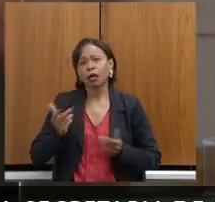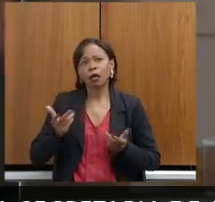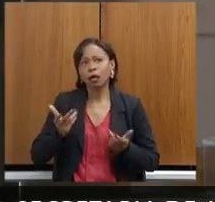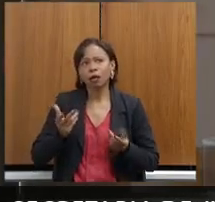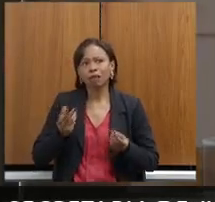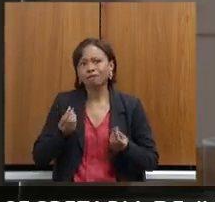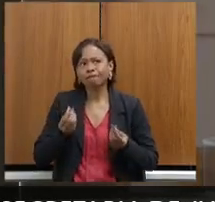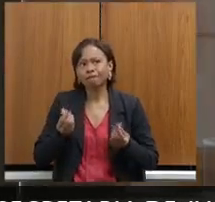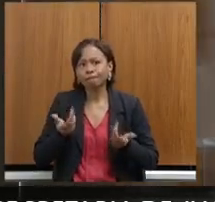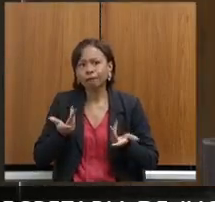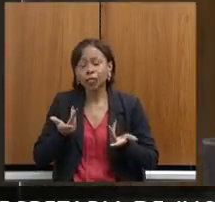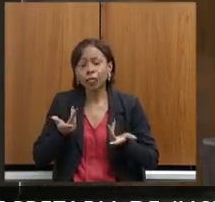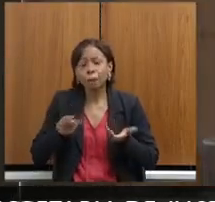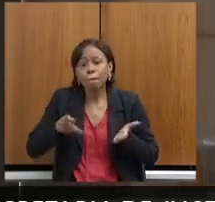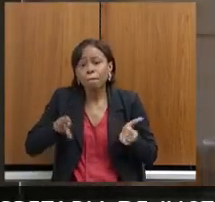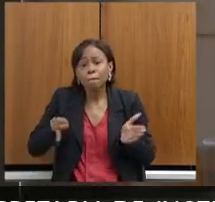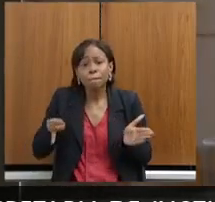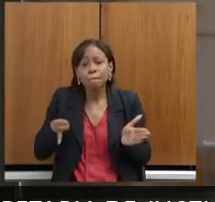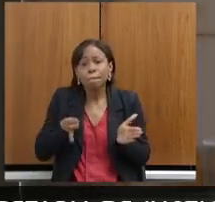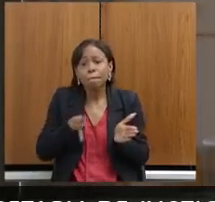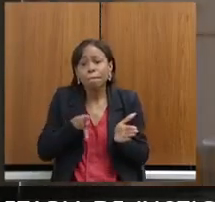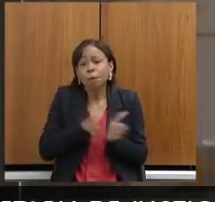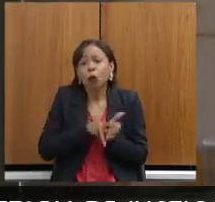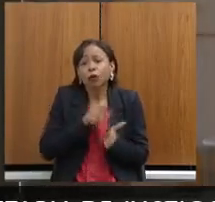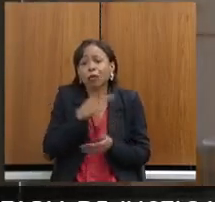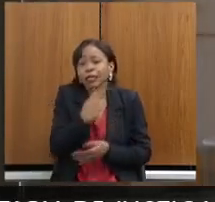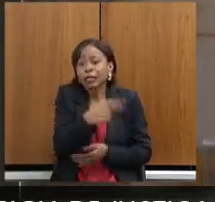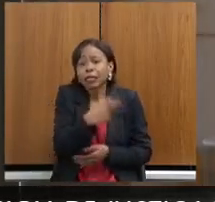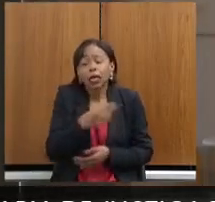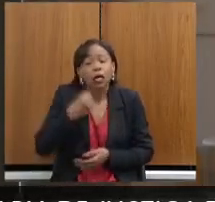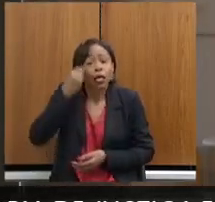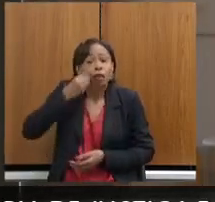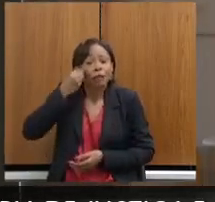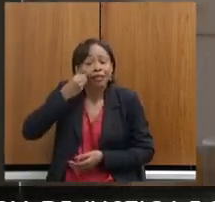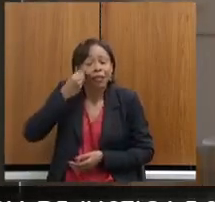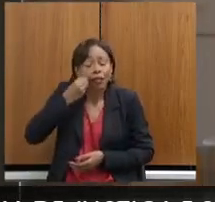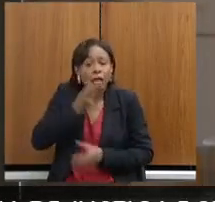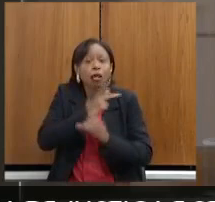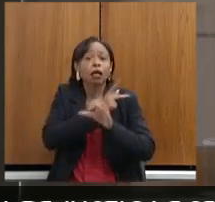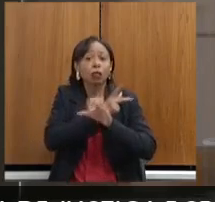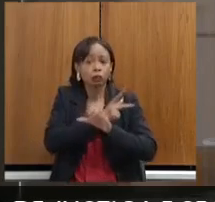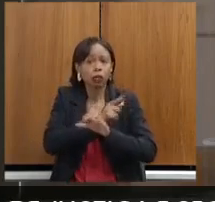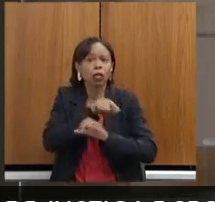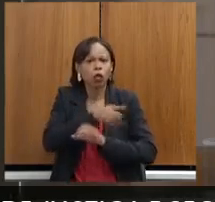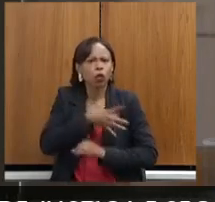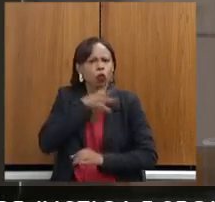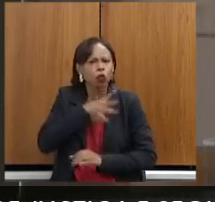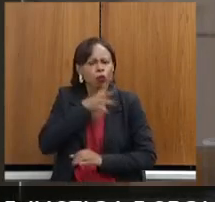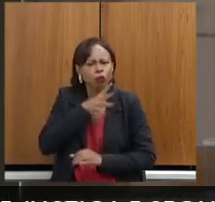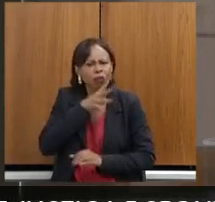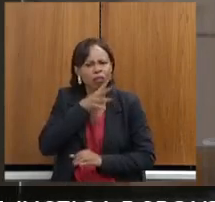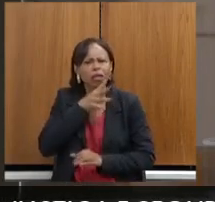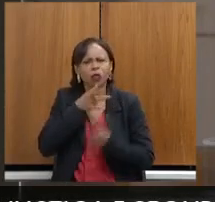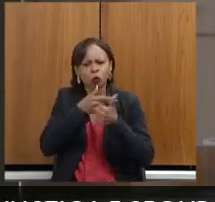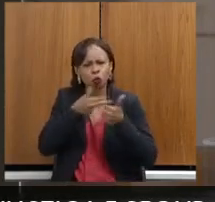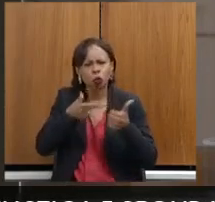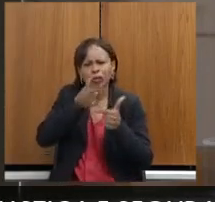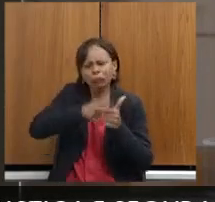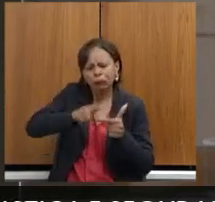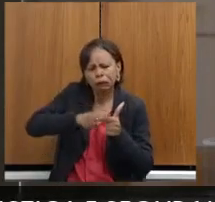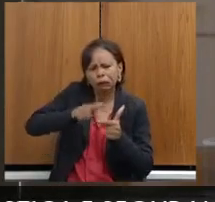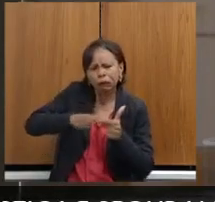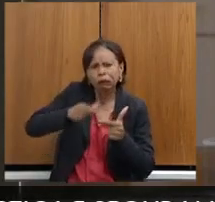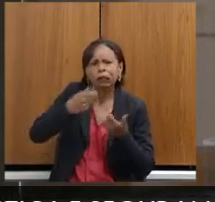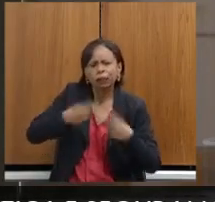comemorado pela experiência dentro da instituição e conhece a fundo as necessidades na